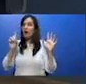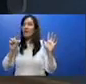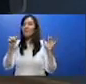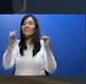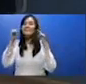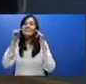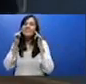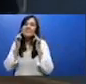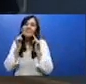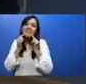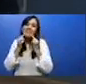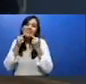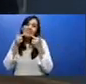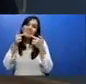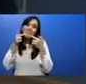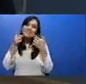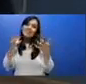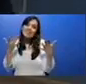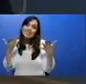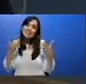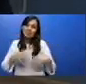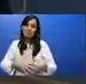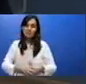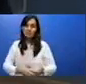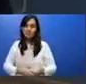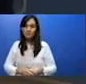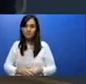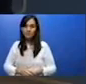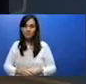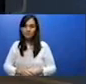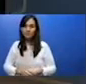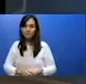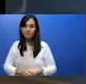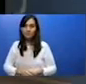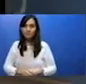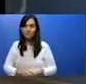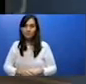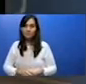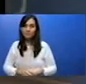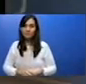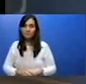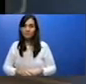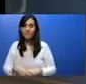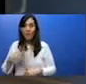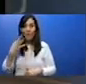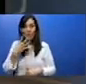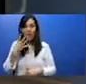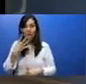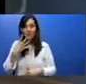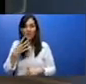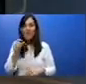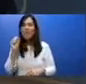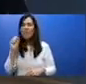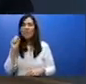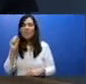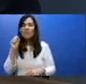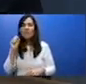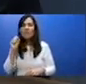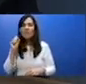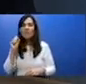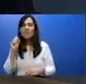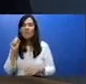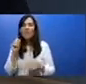é um sorriso expressivo. Ela é um sorriso levemente. 4. O que há atrás